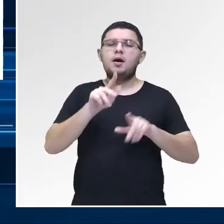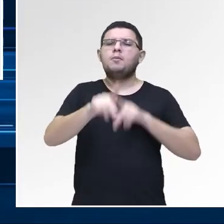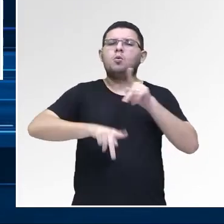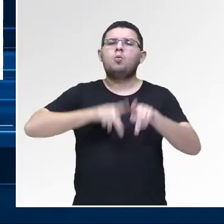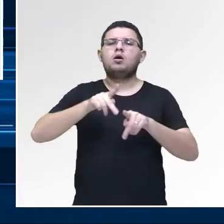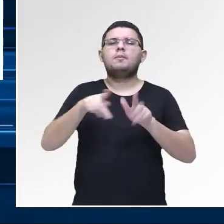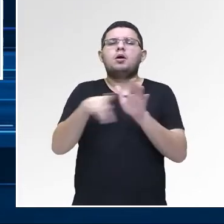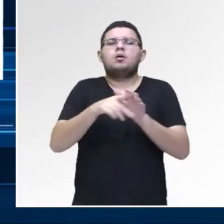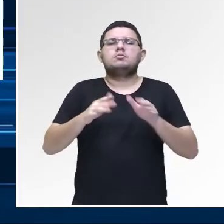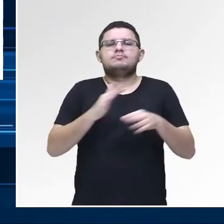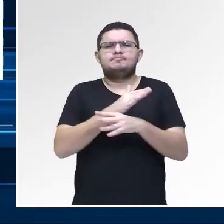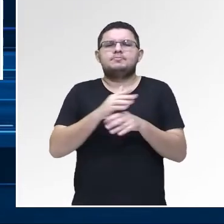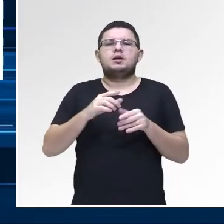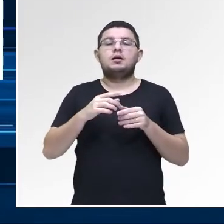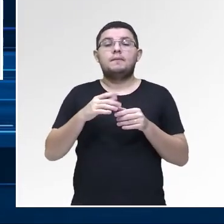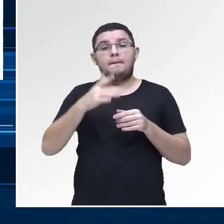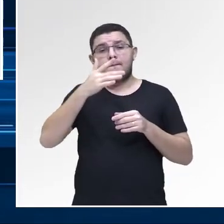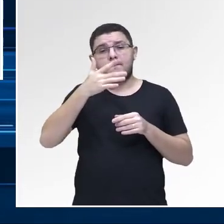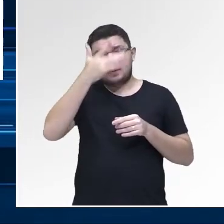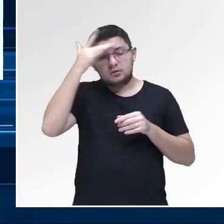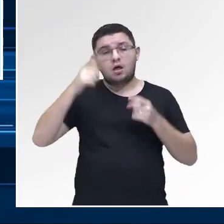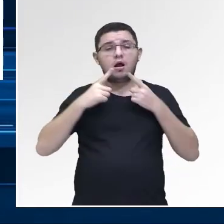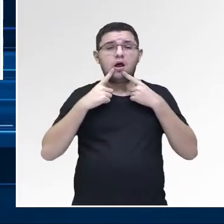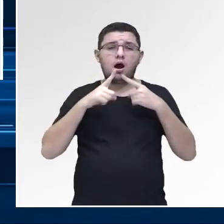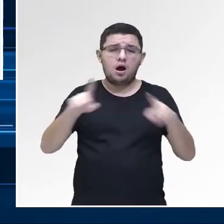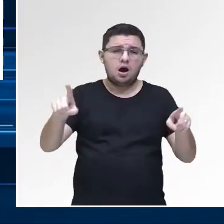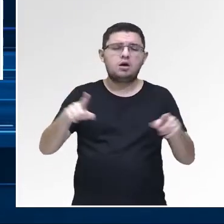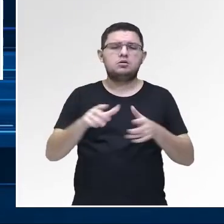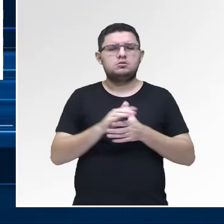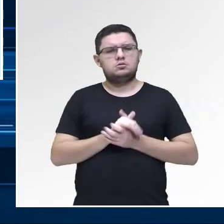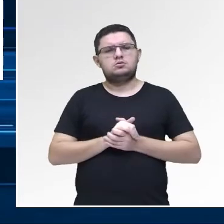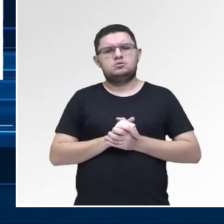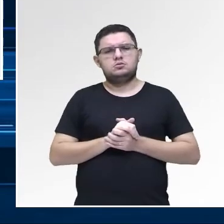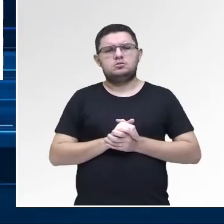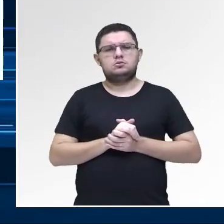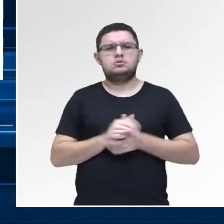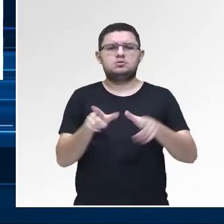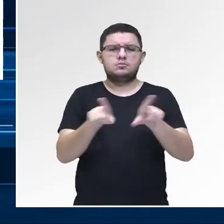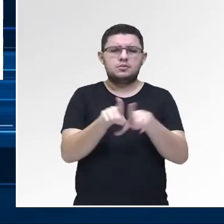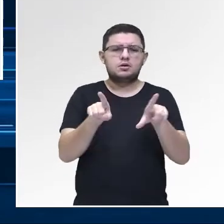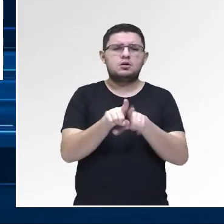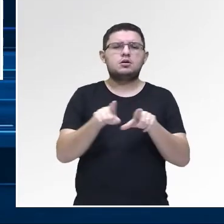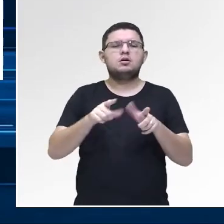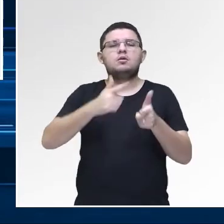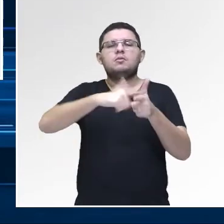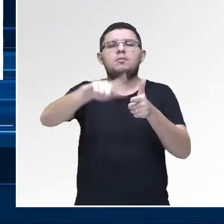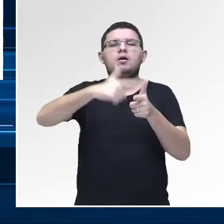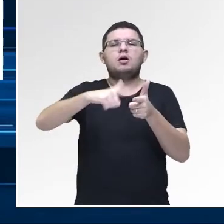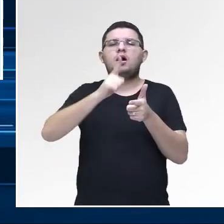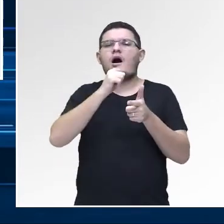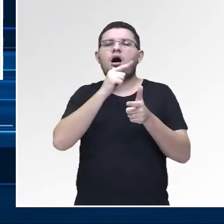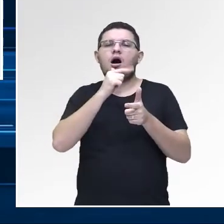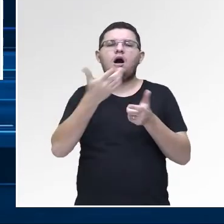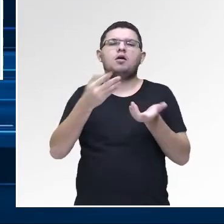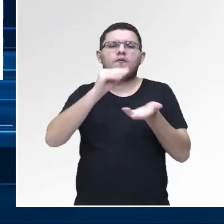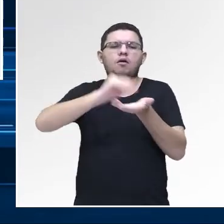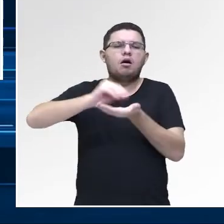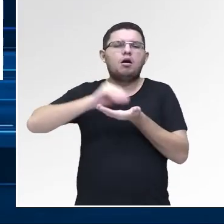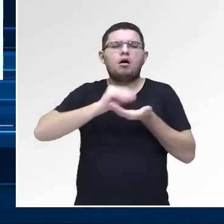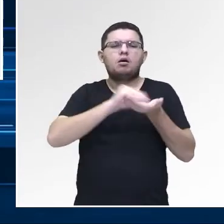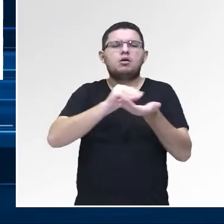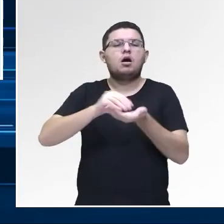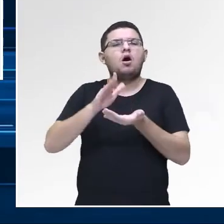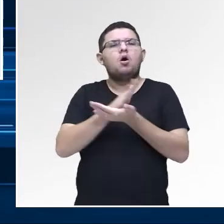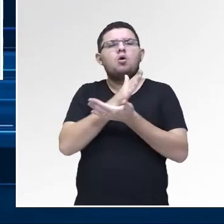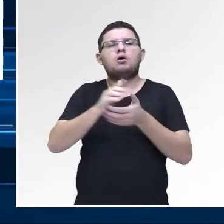cidades reclamam muito, né? Há problema do abastecimento de água em alguns bairros